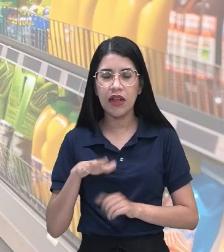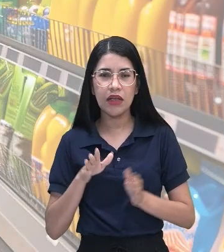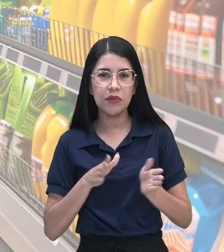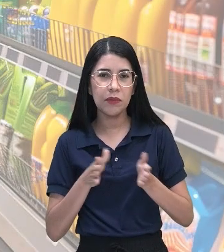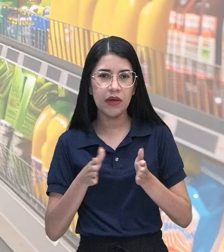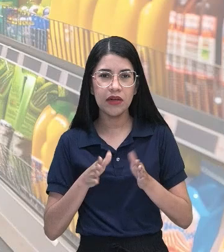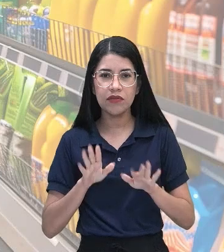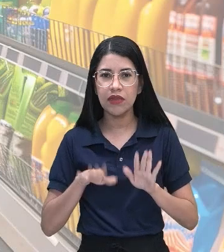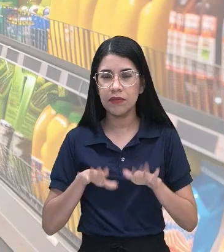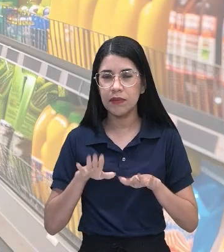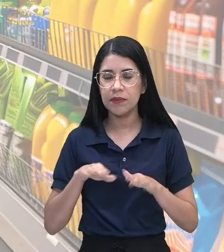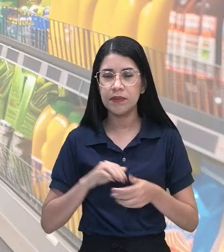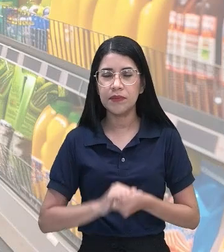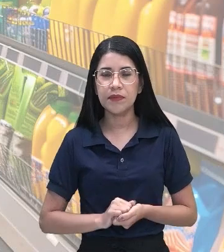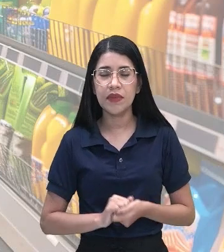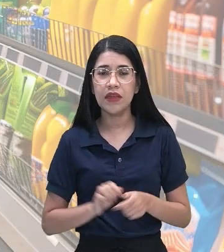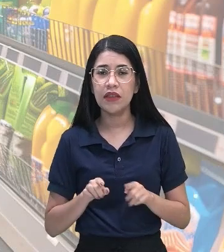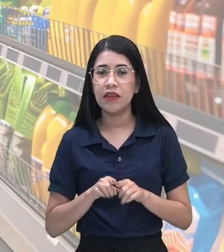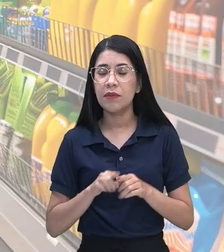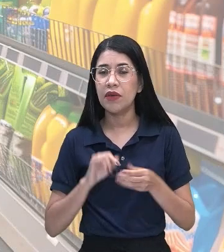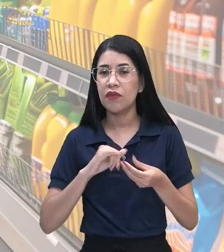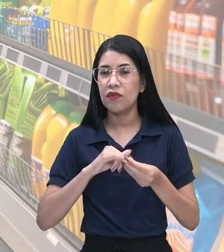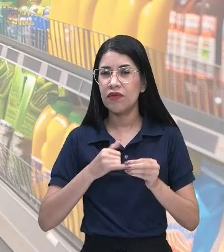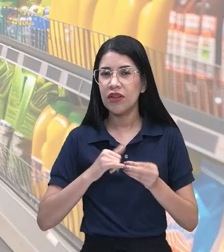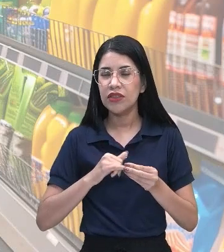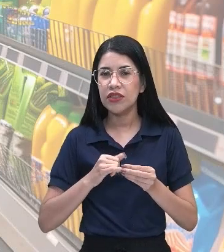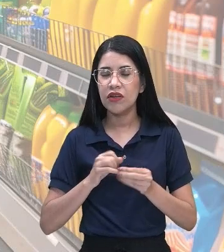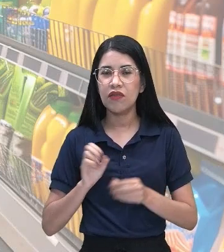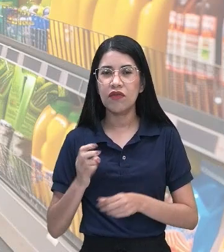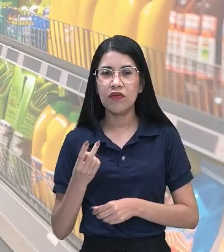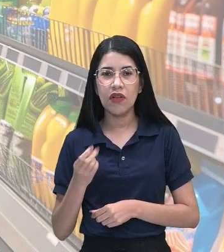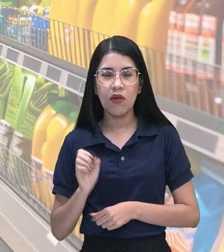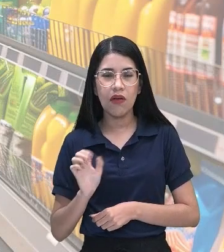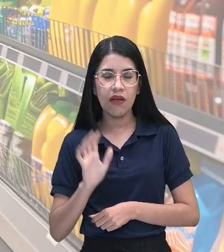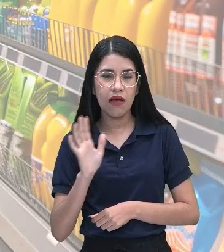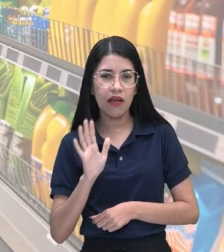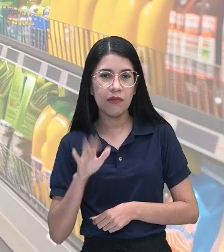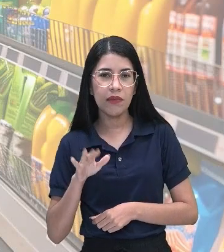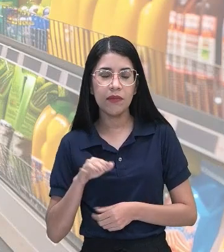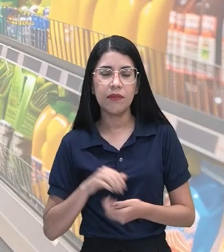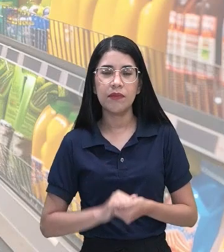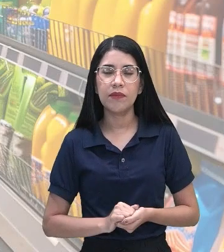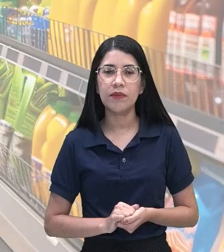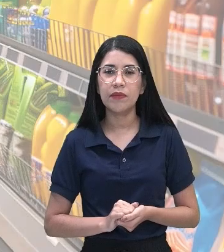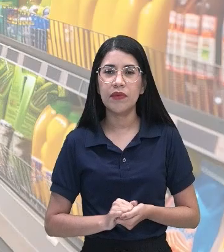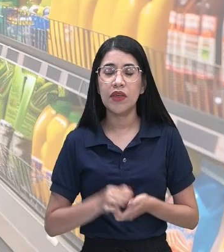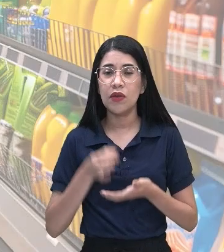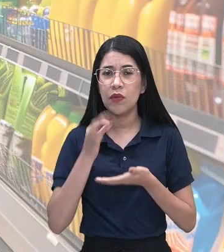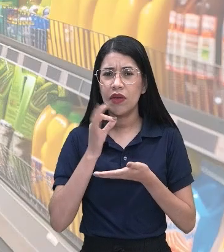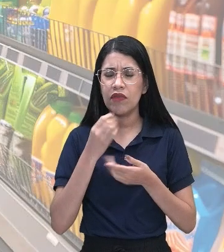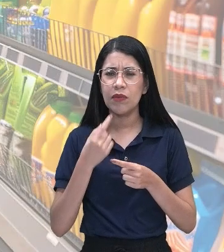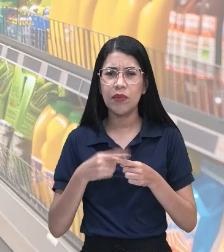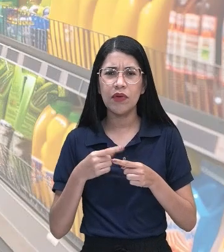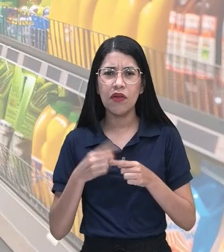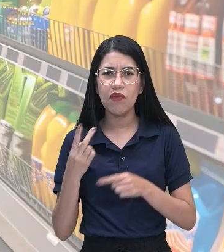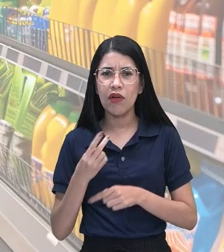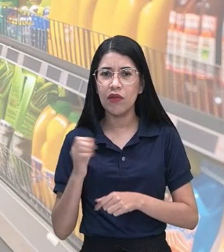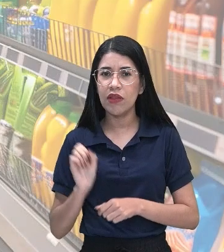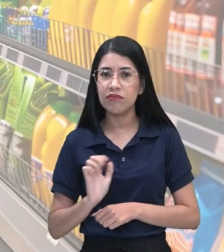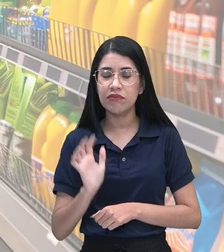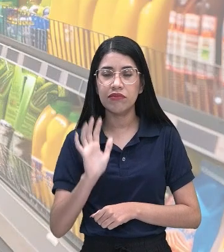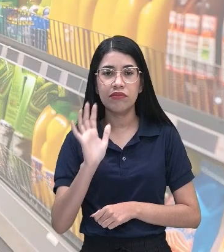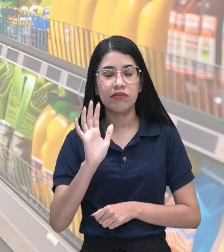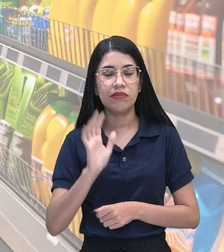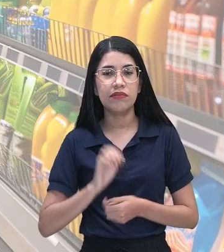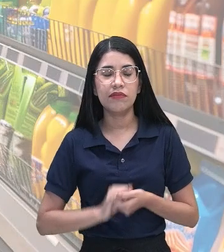barato em outra? E o feijão, hein? Ou até mesmo o nosso querido café, hein? Por que ele está aumentando tanto, hein? Bom, pois